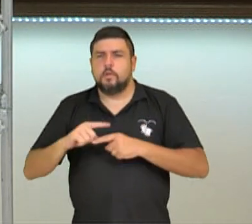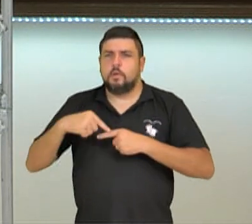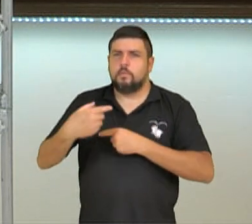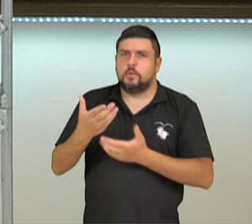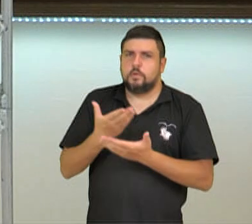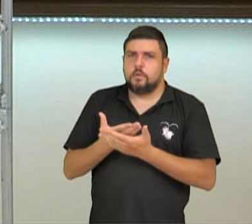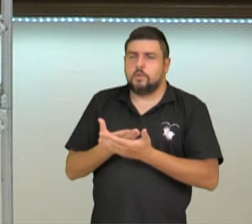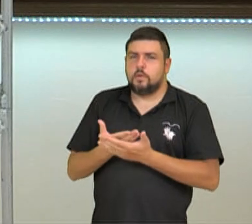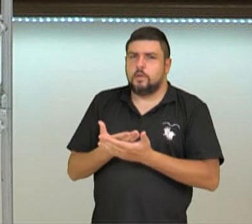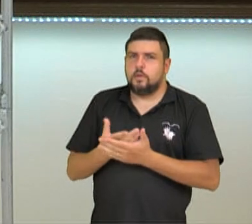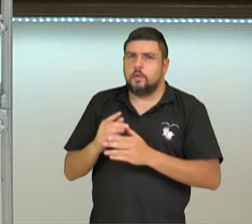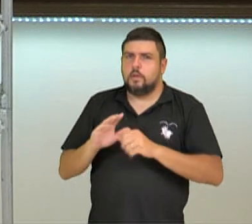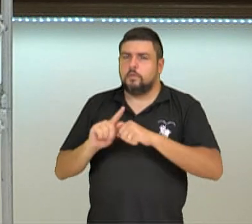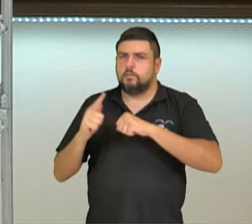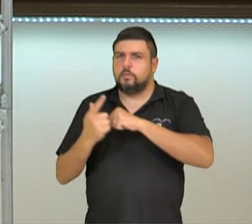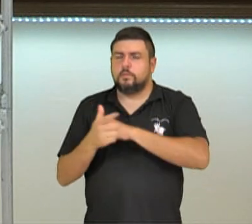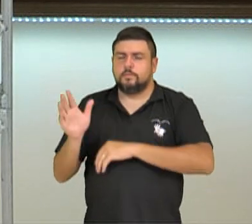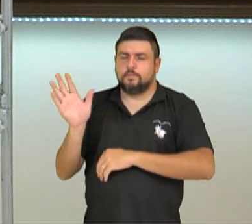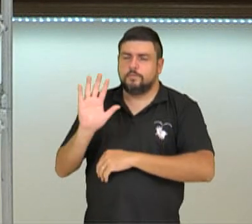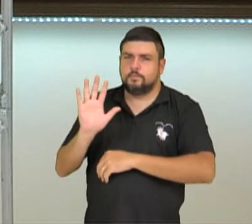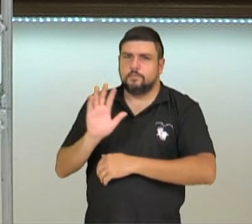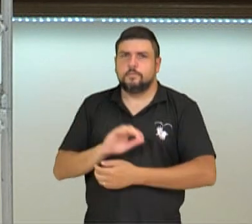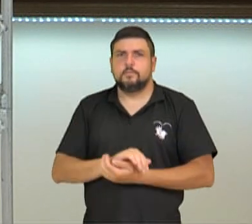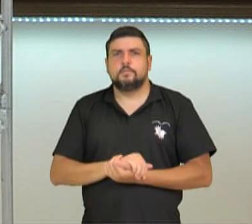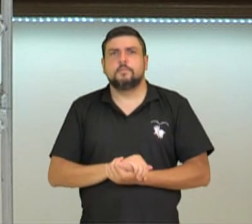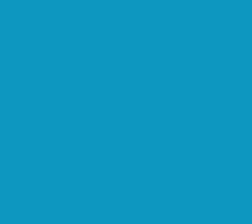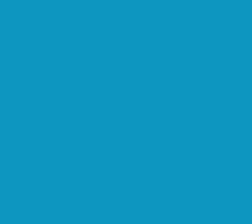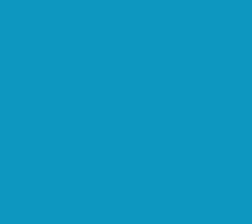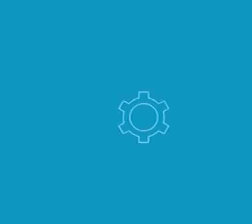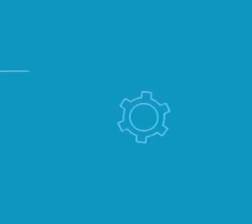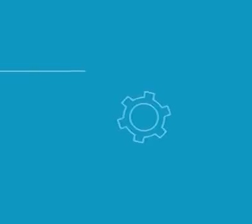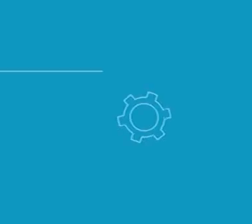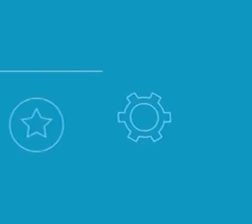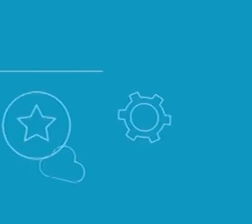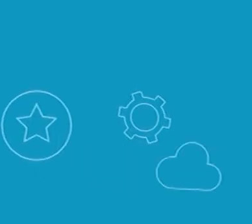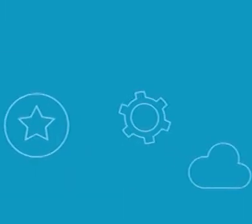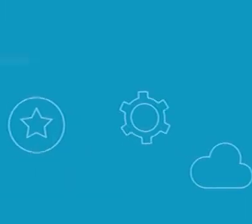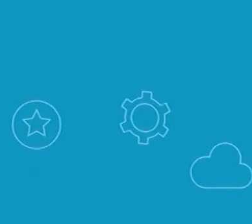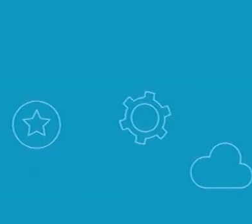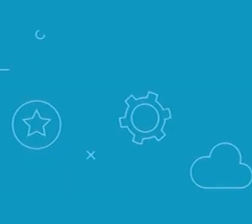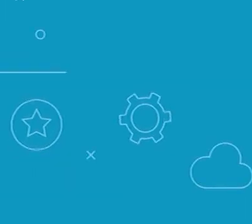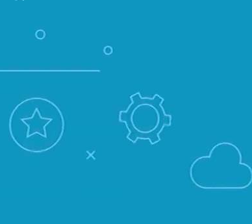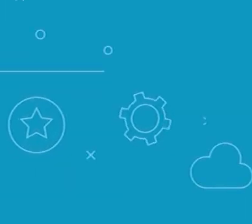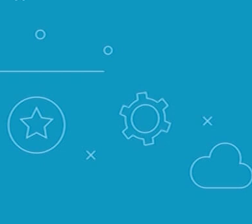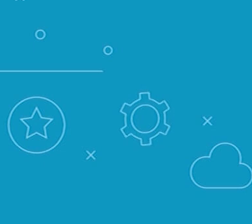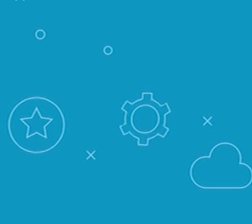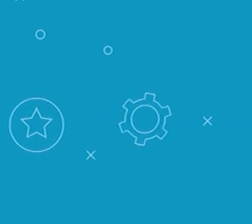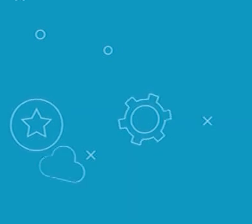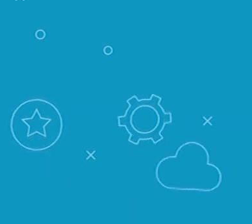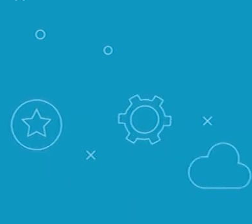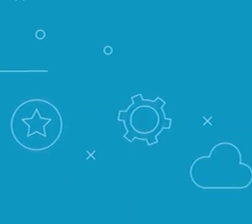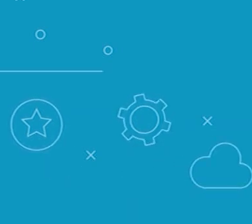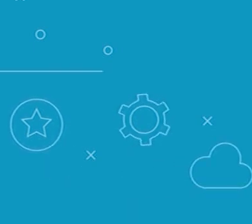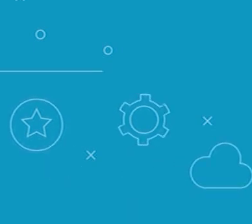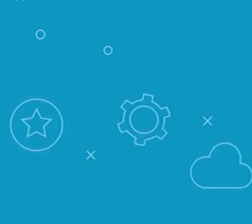numa próxima aula com mais geografia. Um abraço a todos.